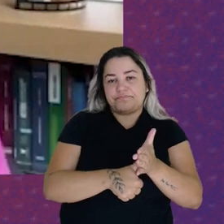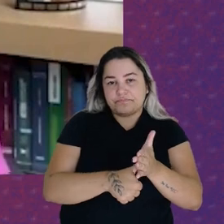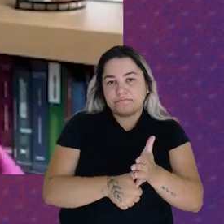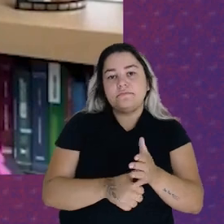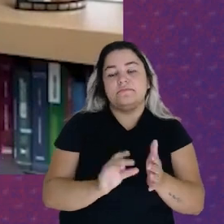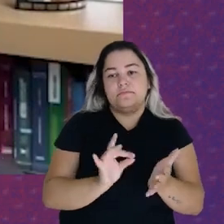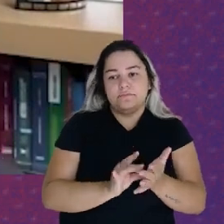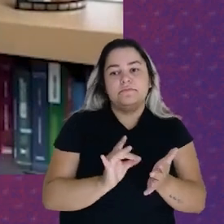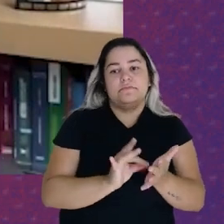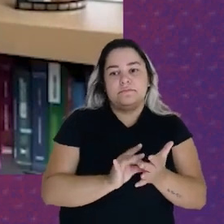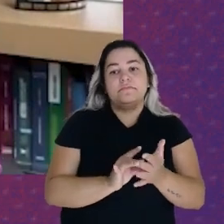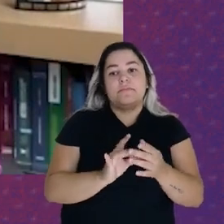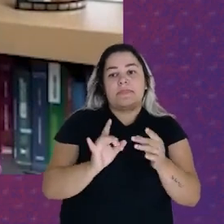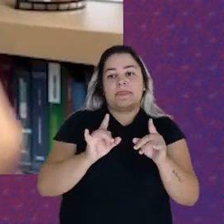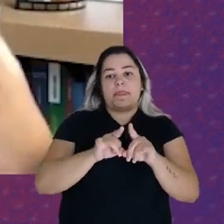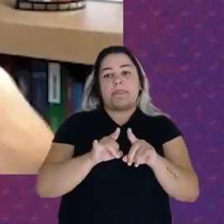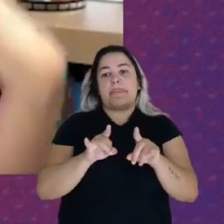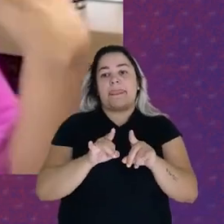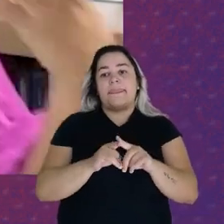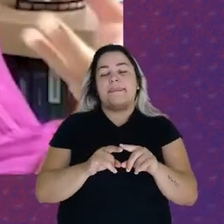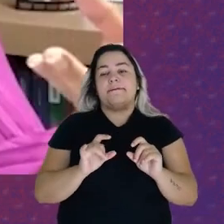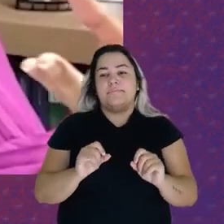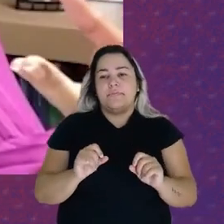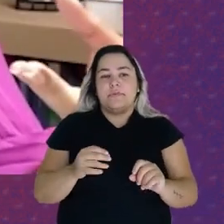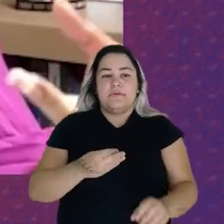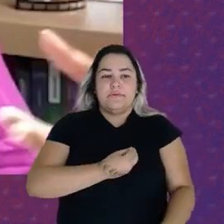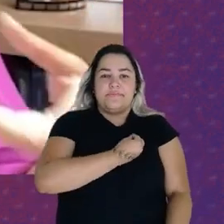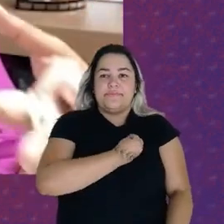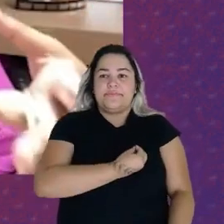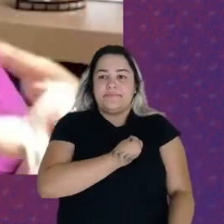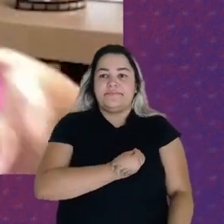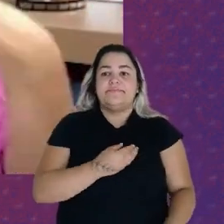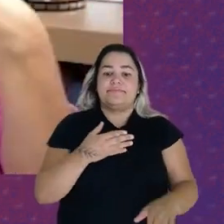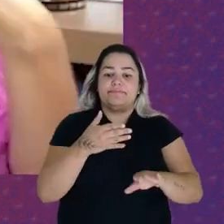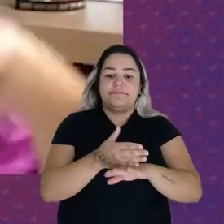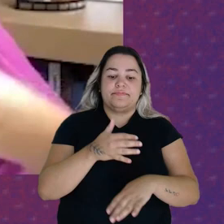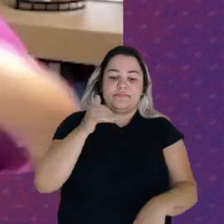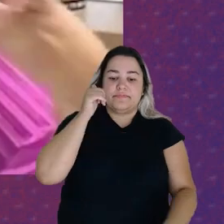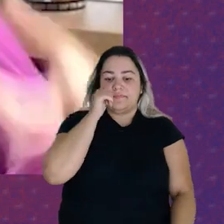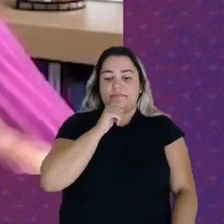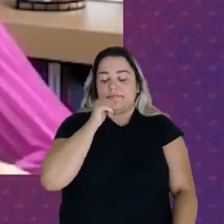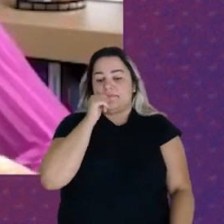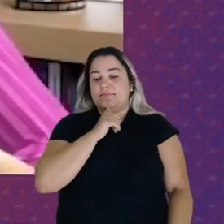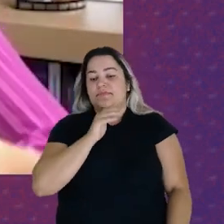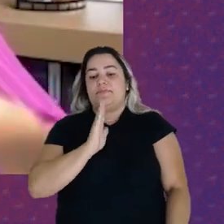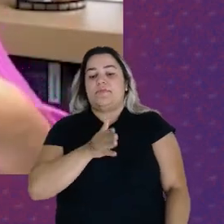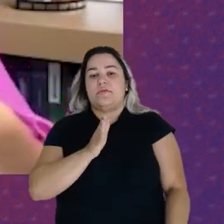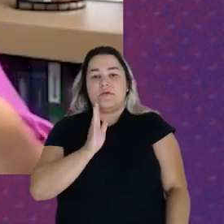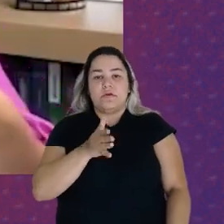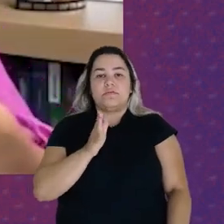mesmo. Essa participação política das mulheres já é algo muito